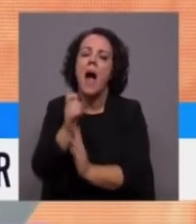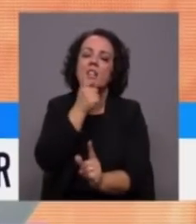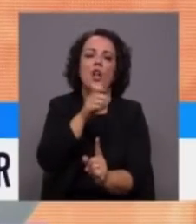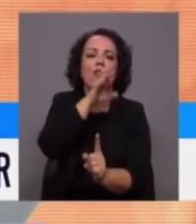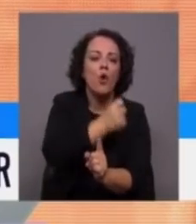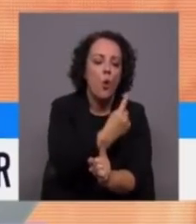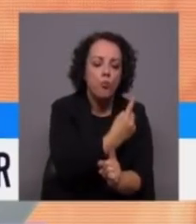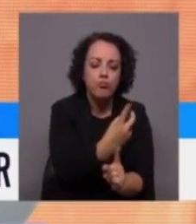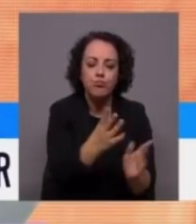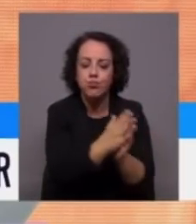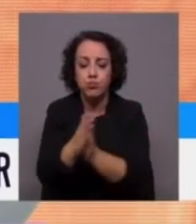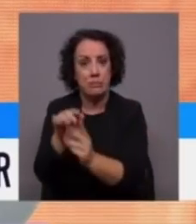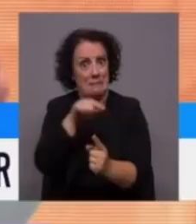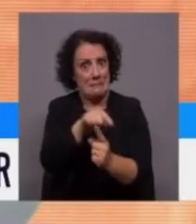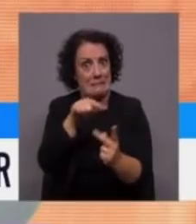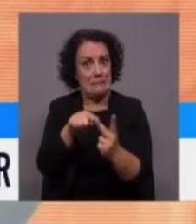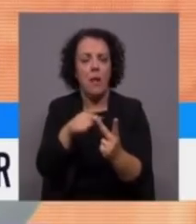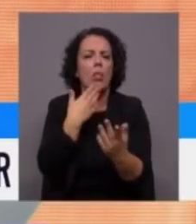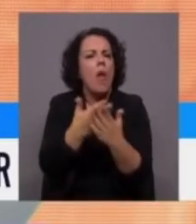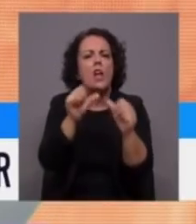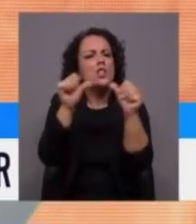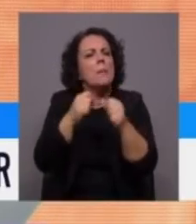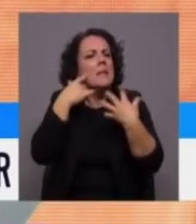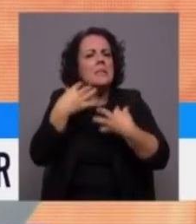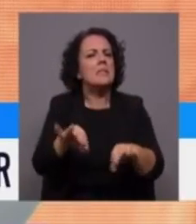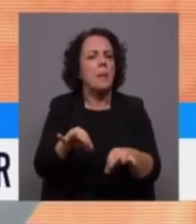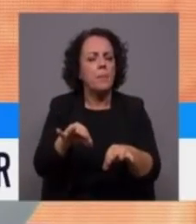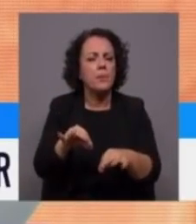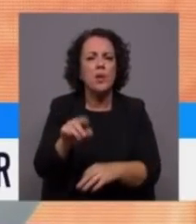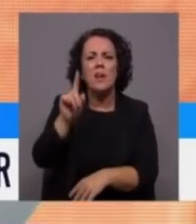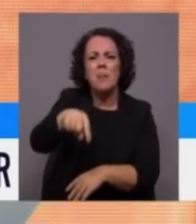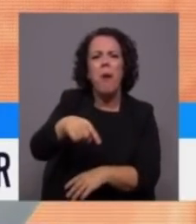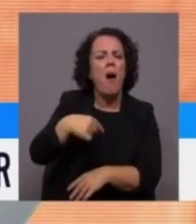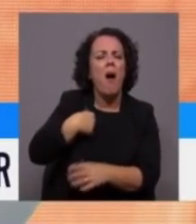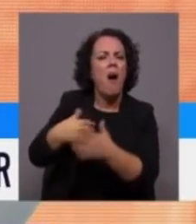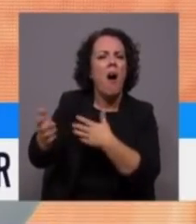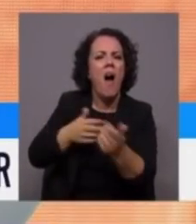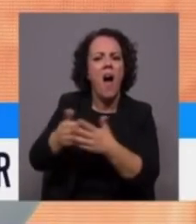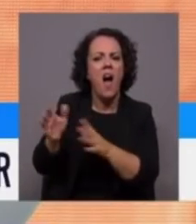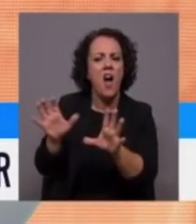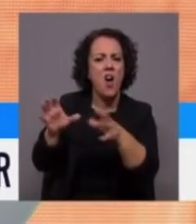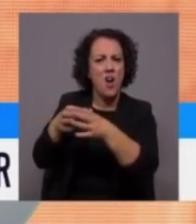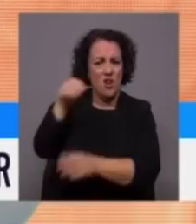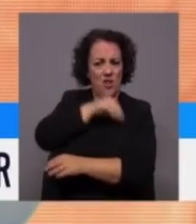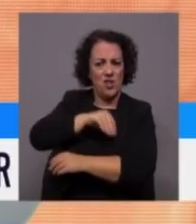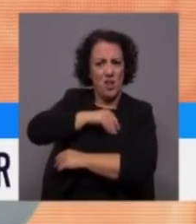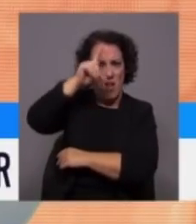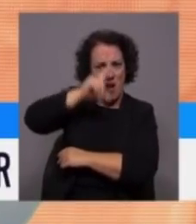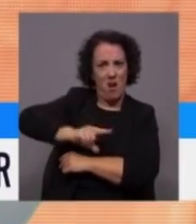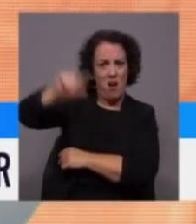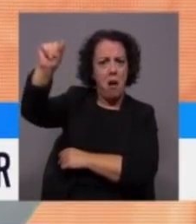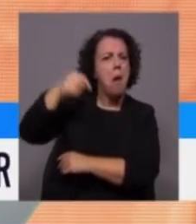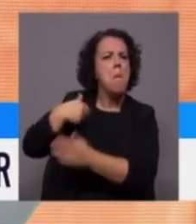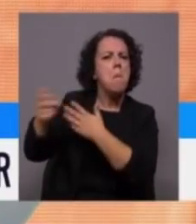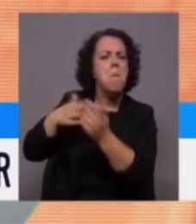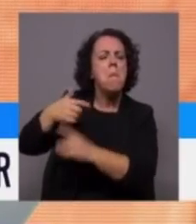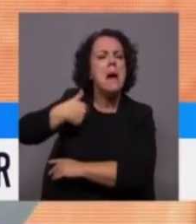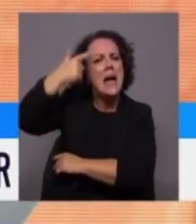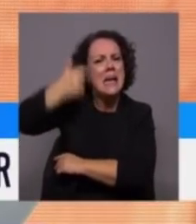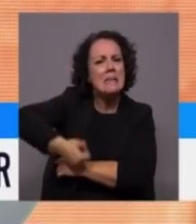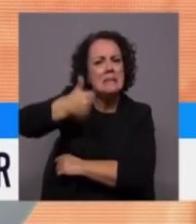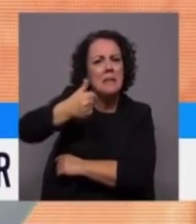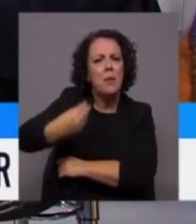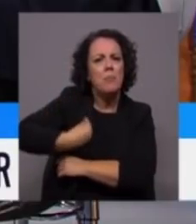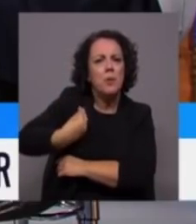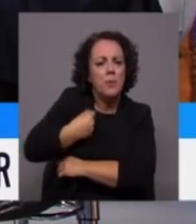cinco fica também o sistema e depois nós estamos relativamente pouco importantes porque o que se passa os valores muito altos de rendimentos estamos sobretudo